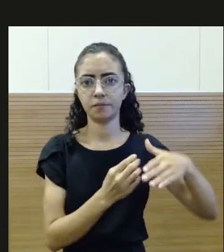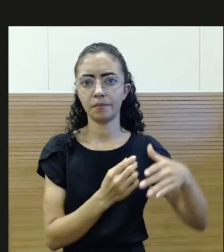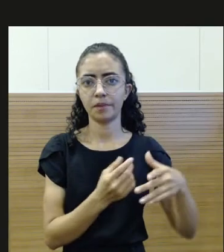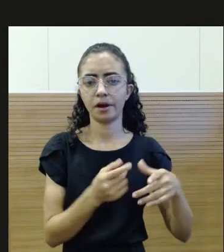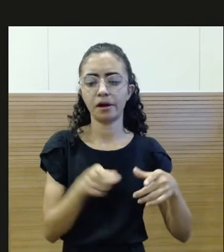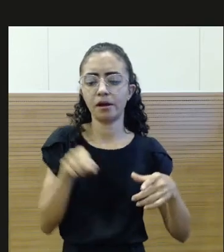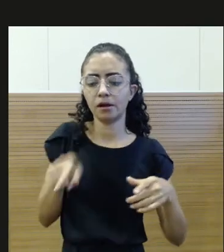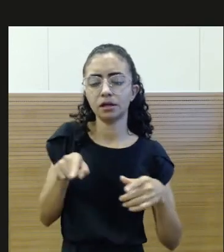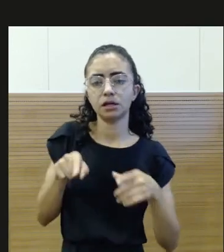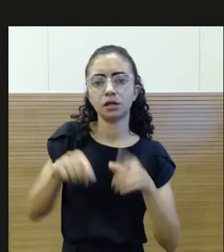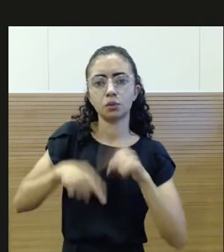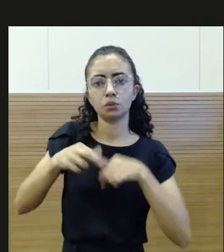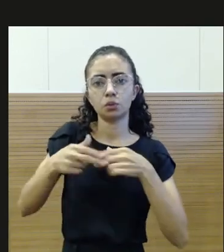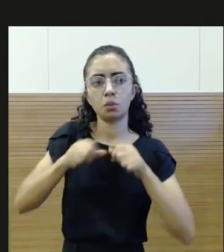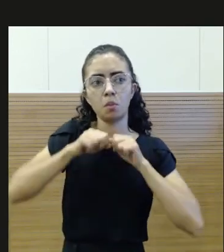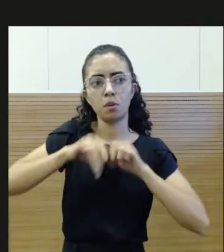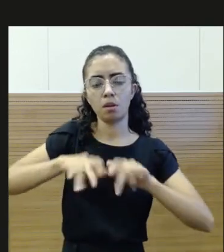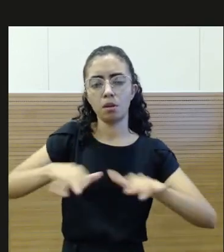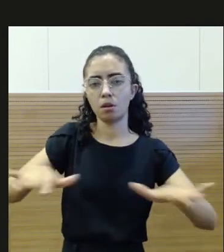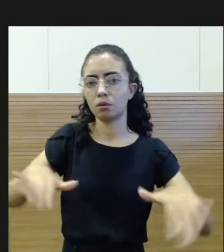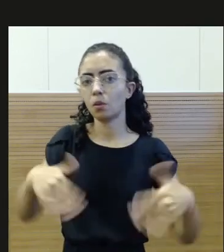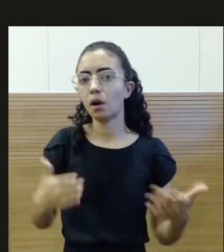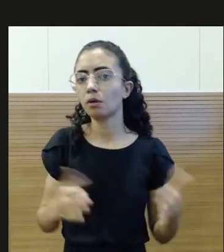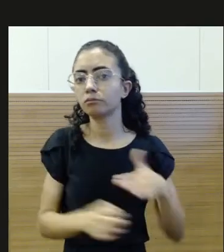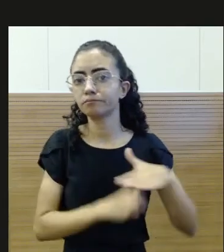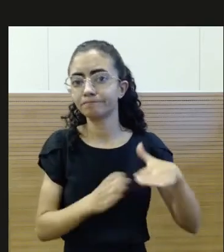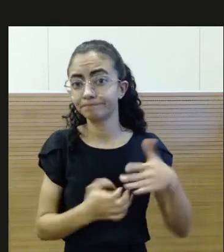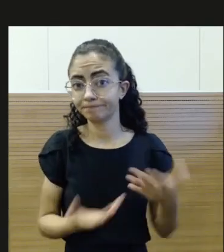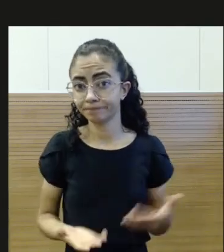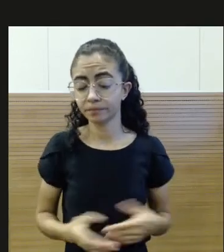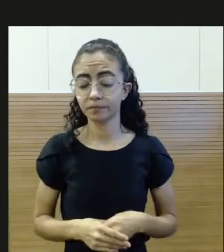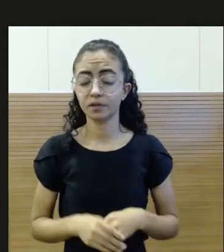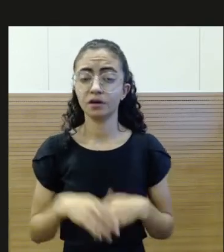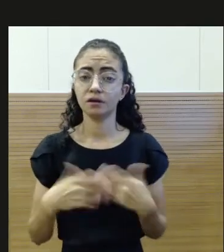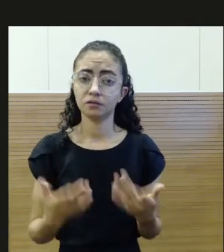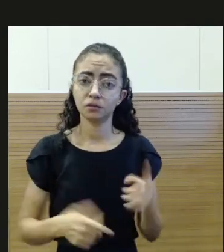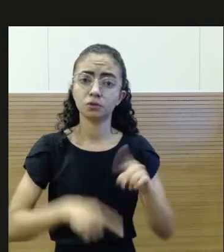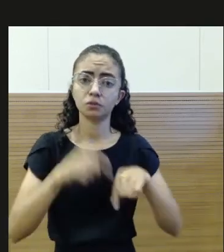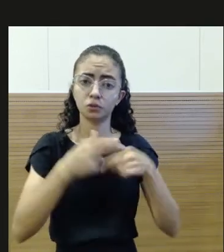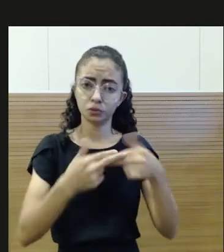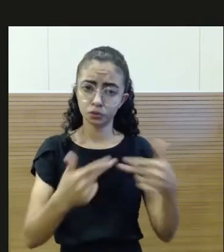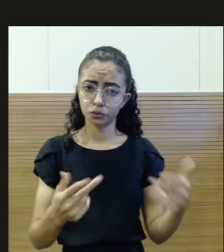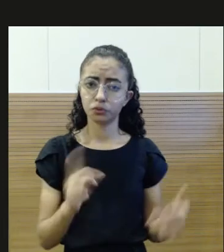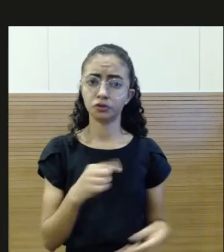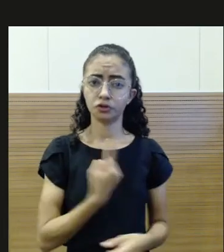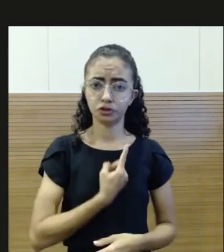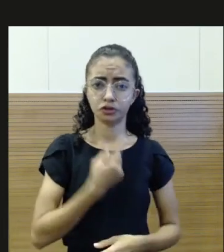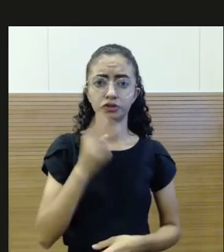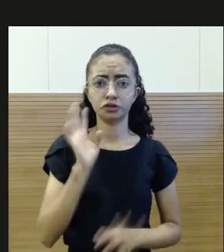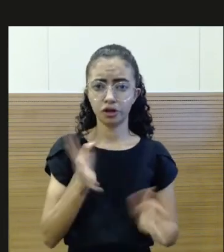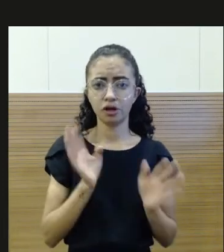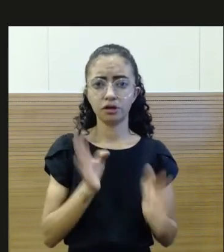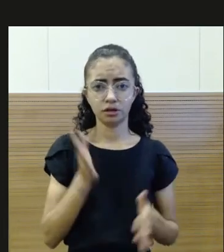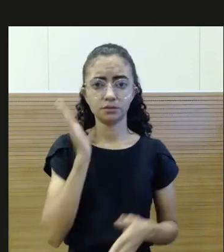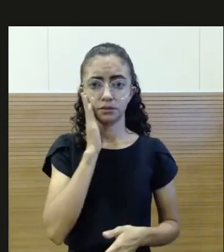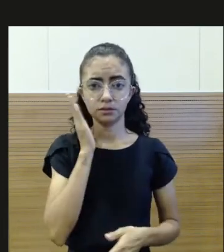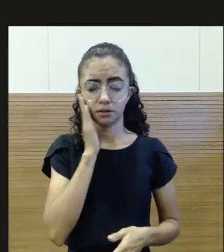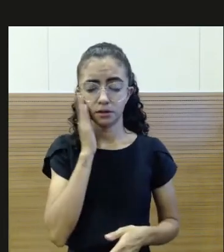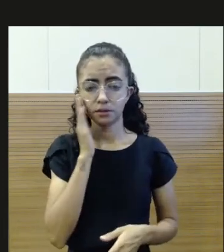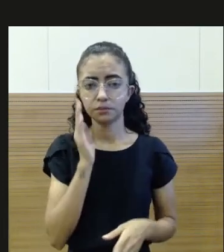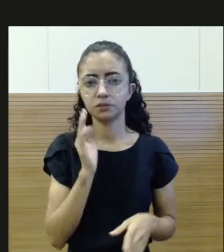né? Então, dos produtos a gente já conhece, a gente já ouviu bem, né? Quais são os produtos que são